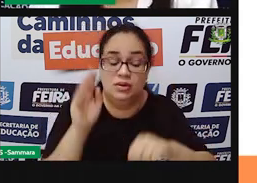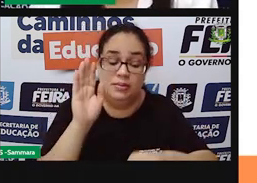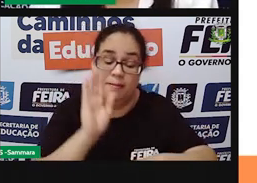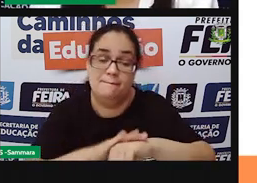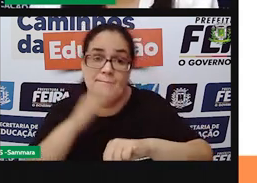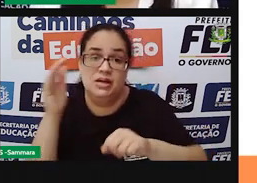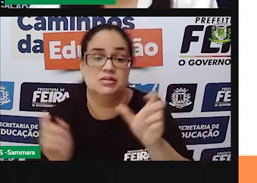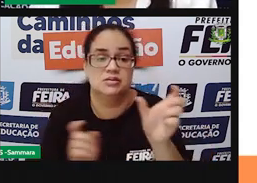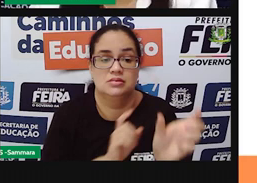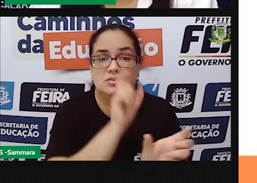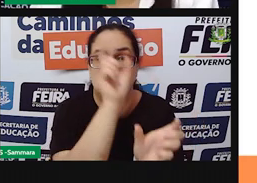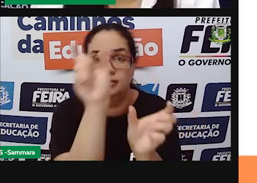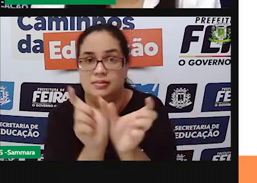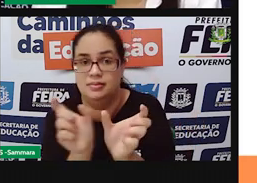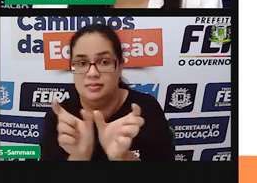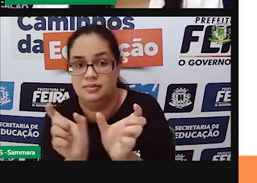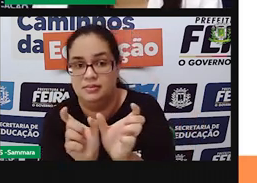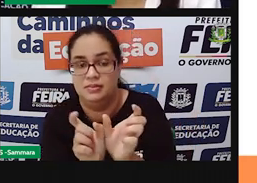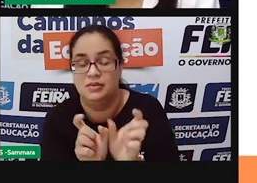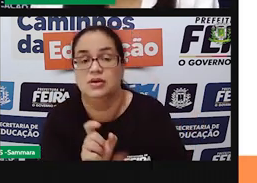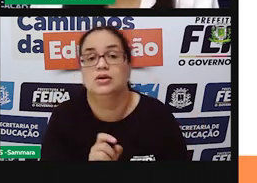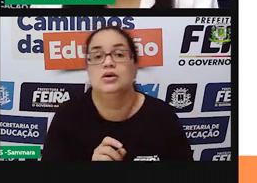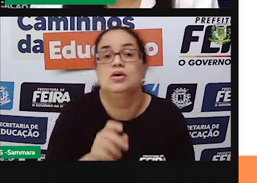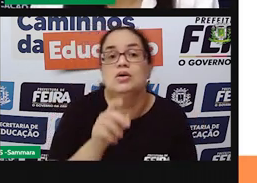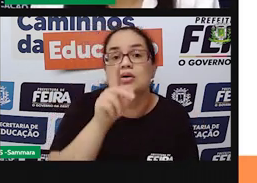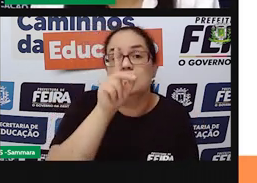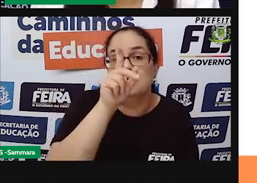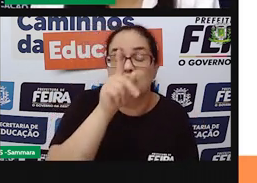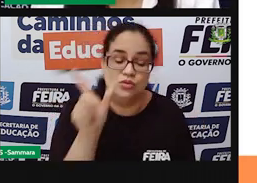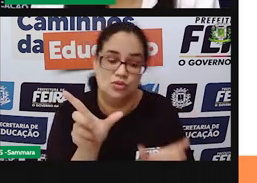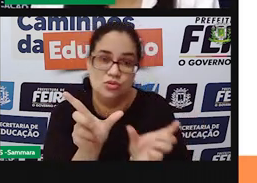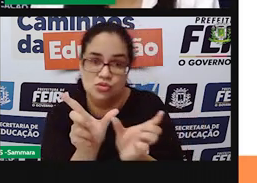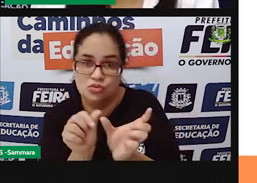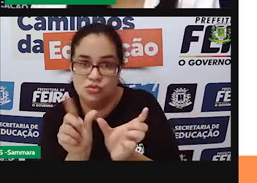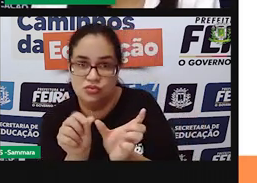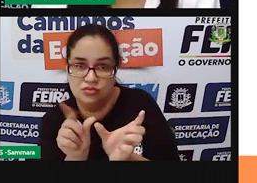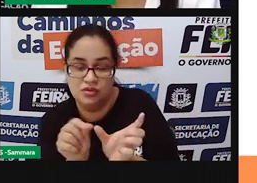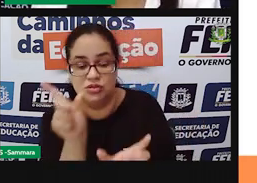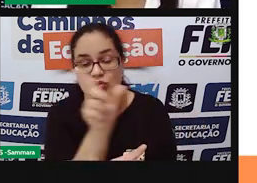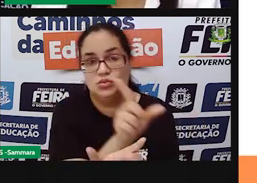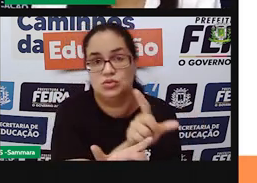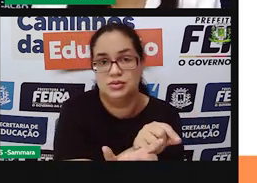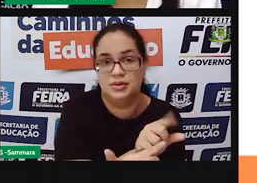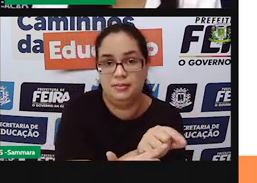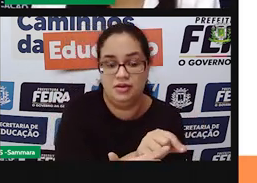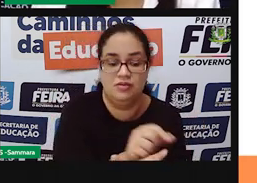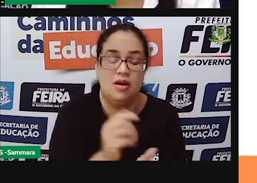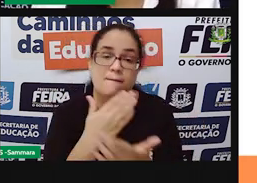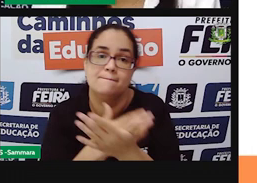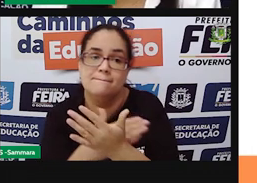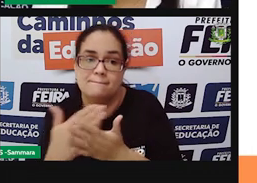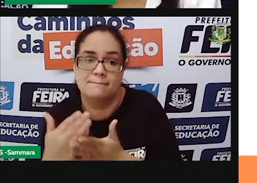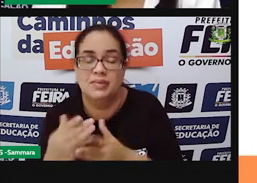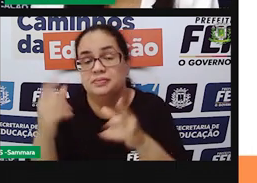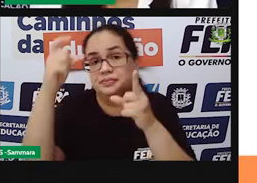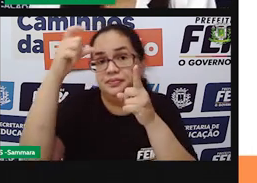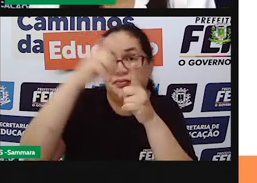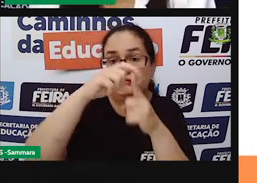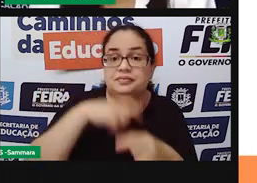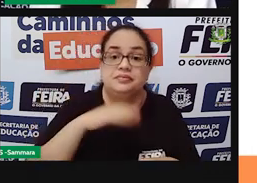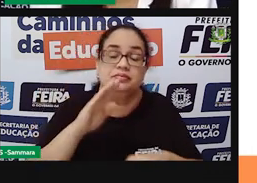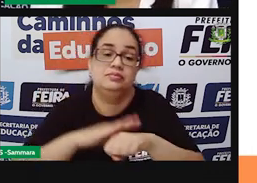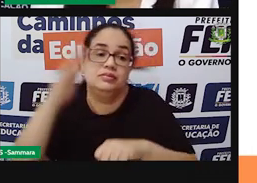aí os afixos, os prefixos, os sufixos, que a gente já viu que são pedacinhos de palavras que são